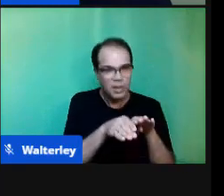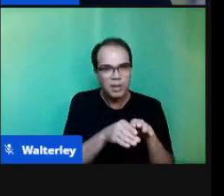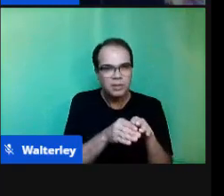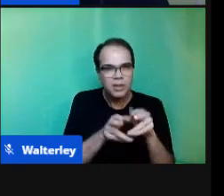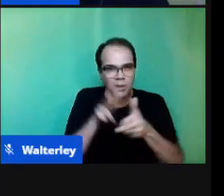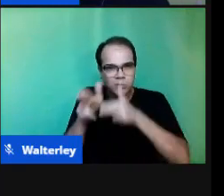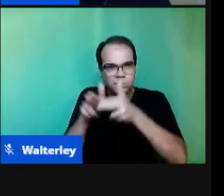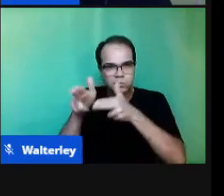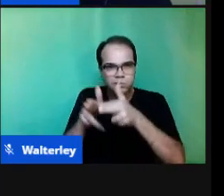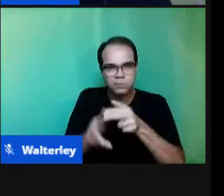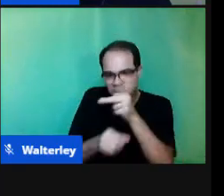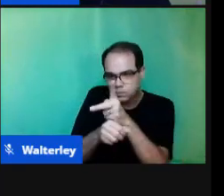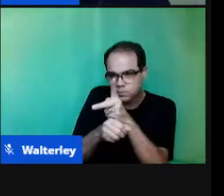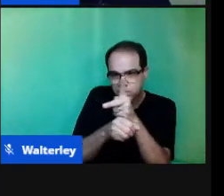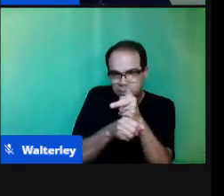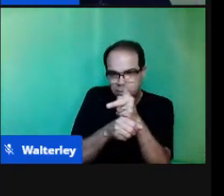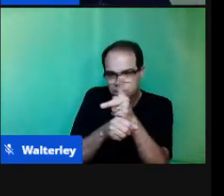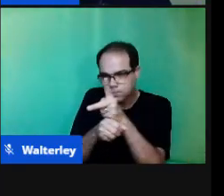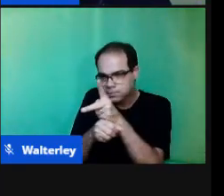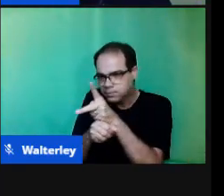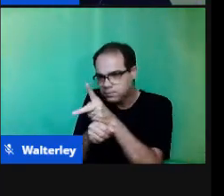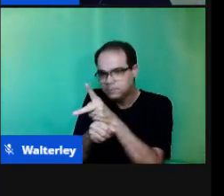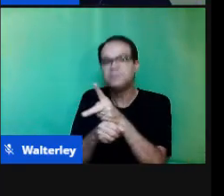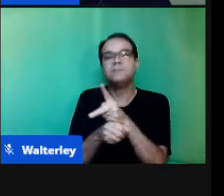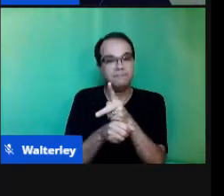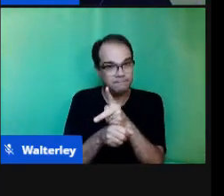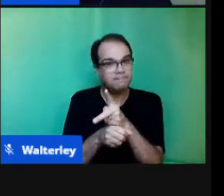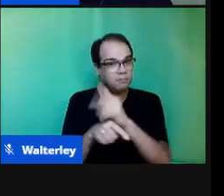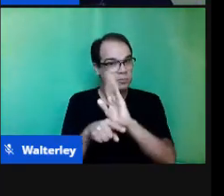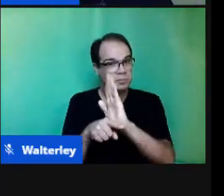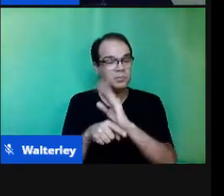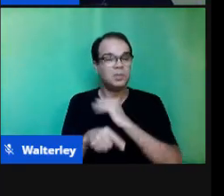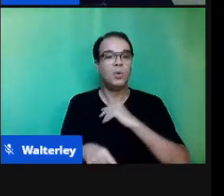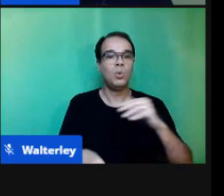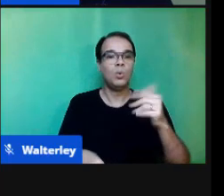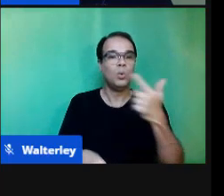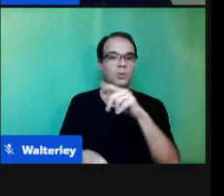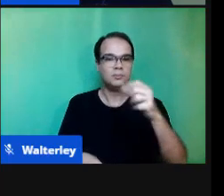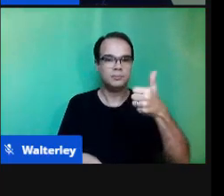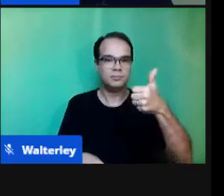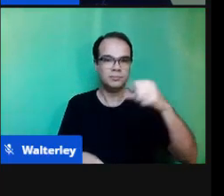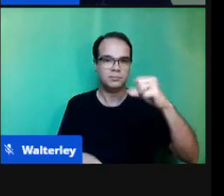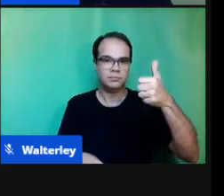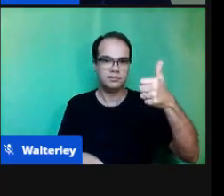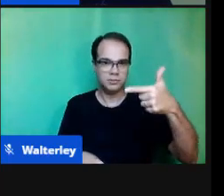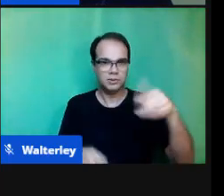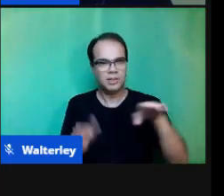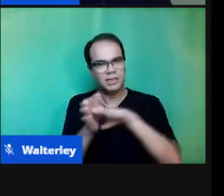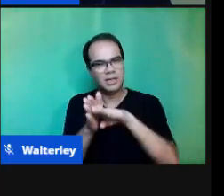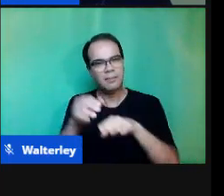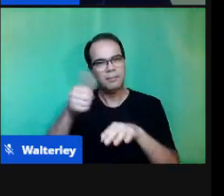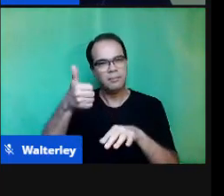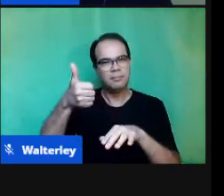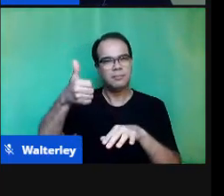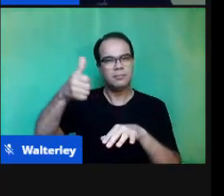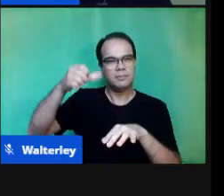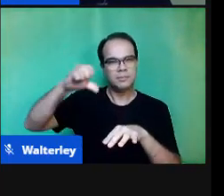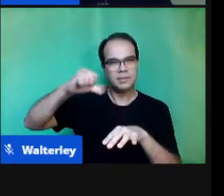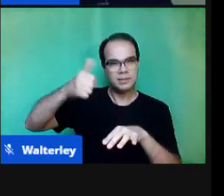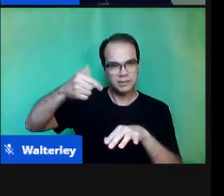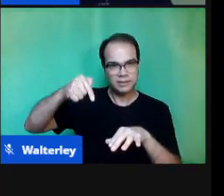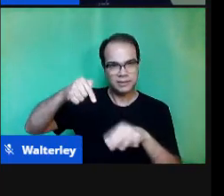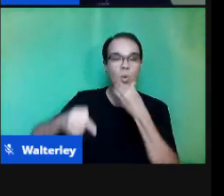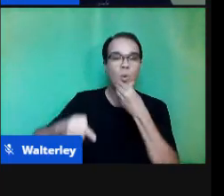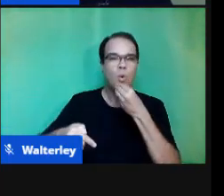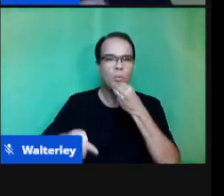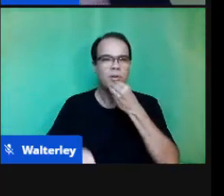Entre 1912 e 1917, Tomás Reis acompanhou o Marechal Cândido Rondon aqui